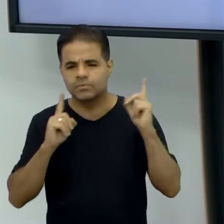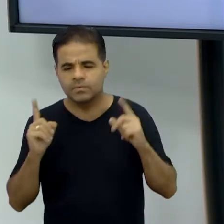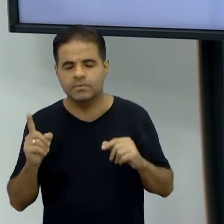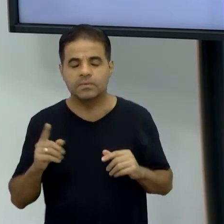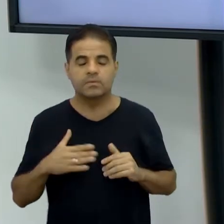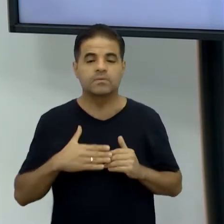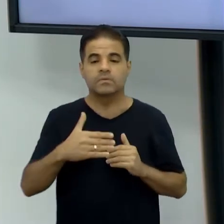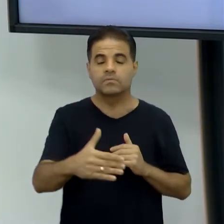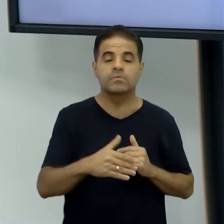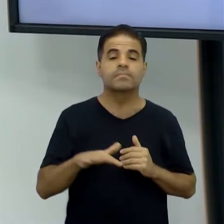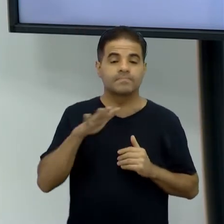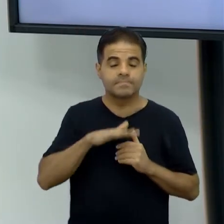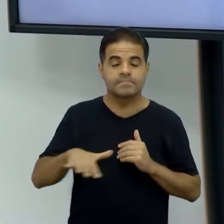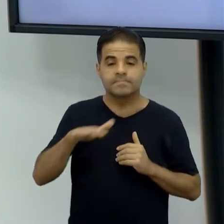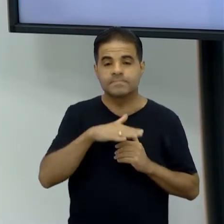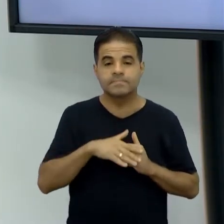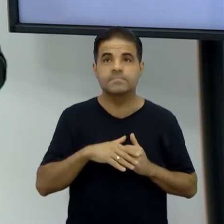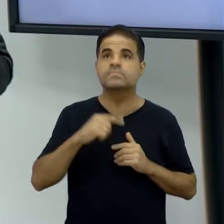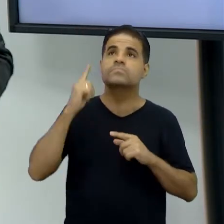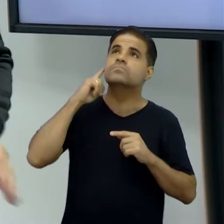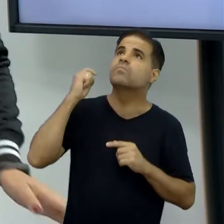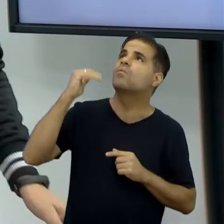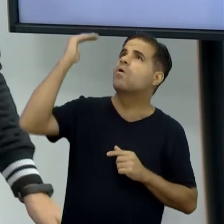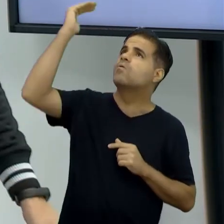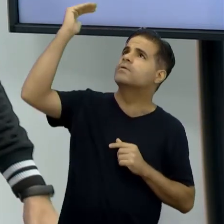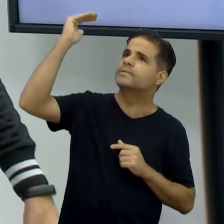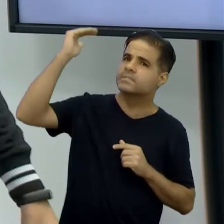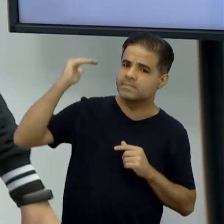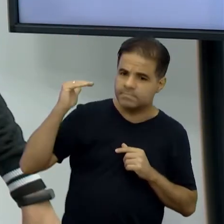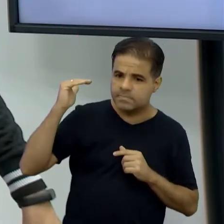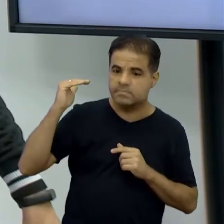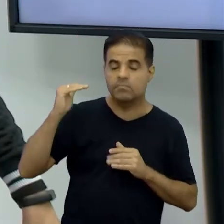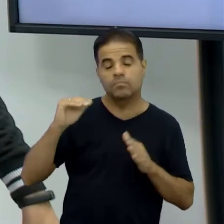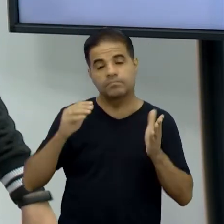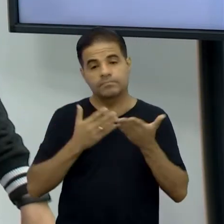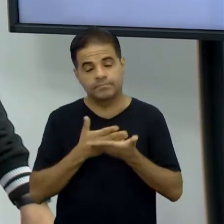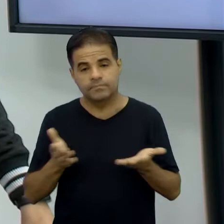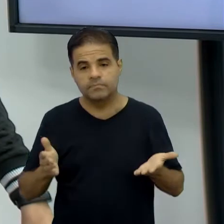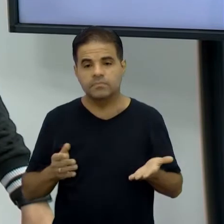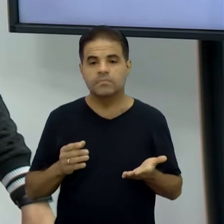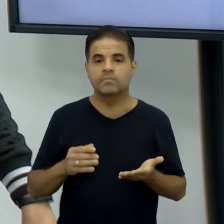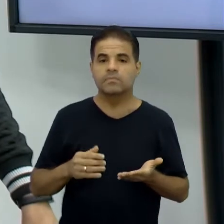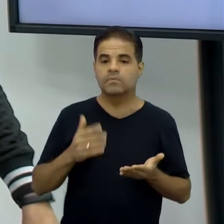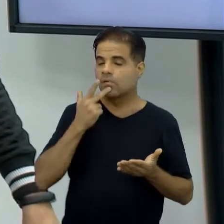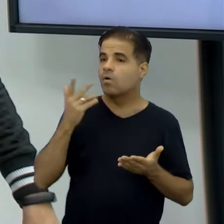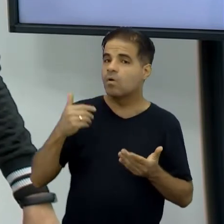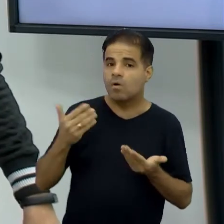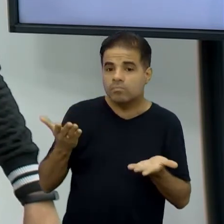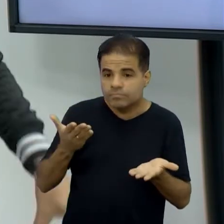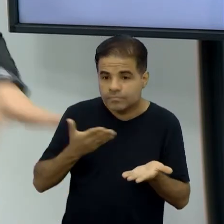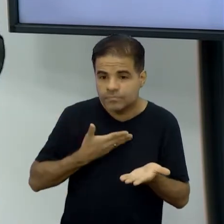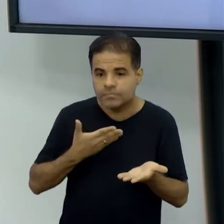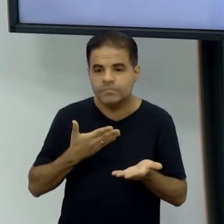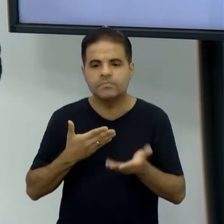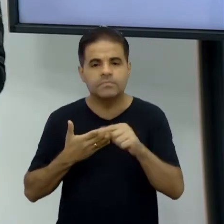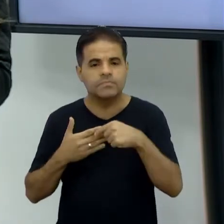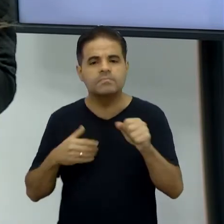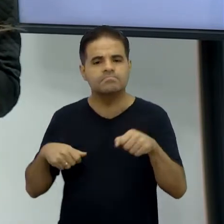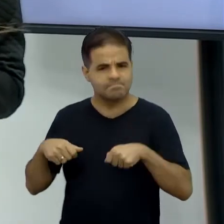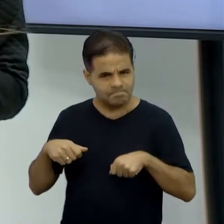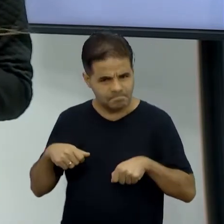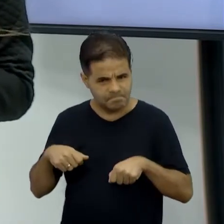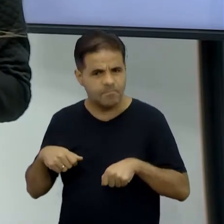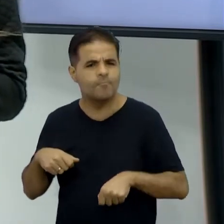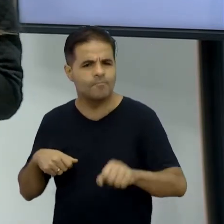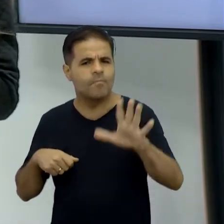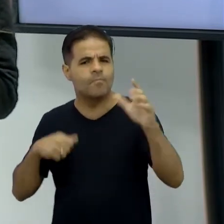direito, né? O som vem de cima. Quando eu falava para vocês, chama o colega, né? Na hora que vocês partiram para